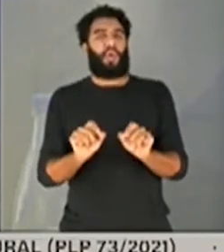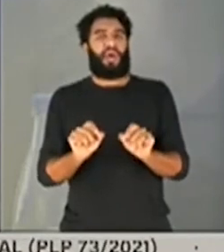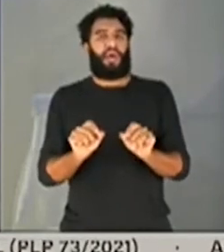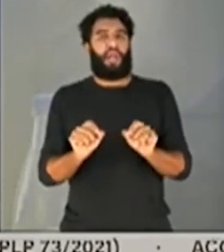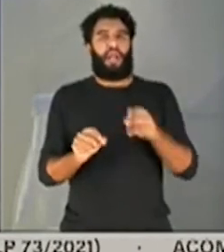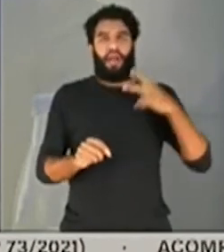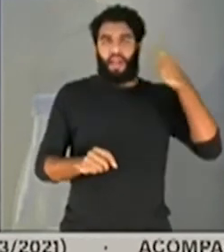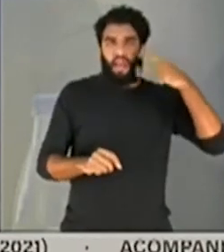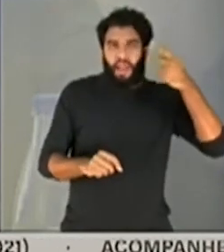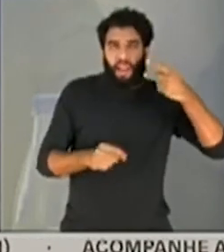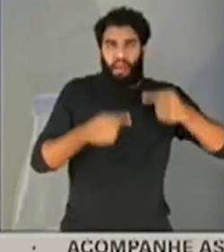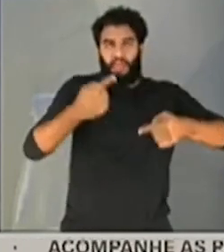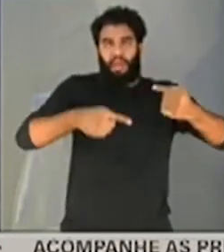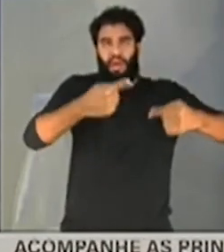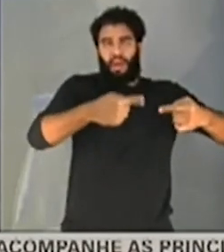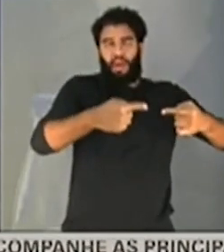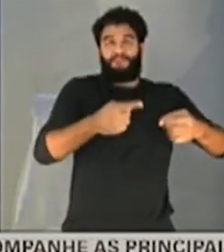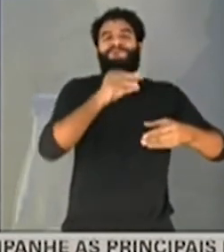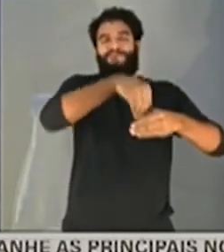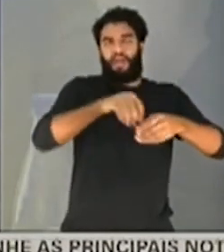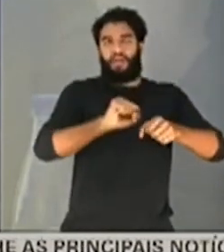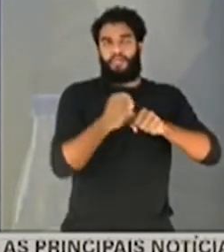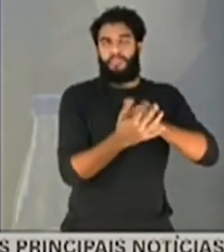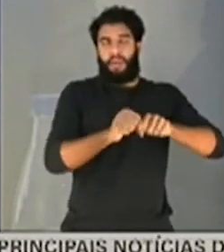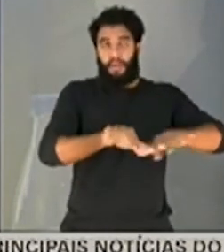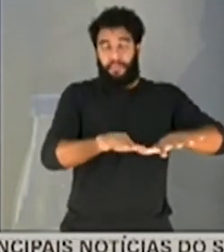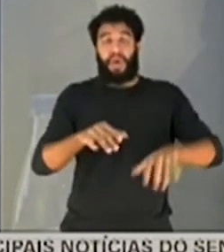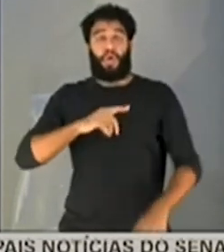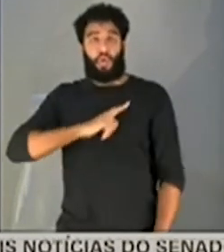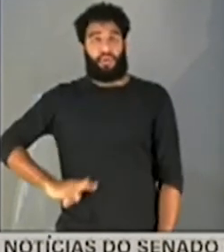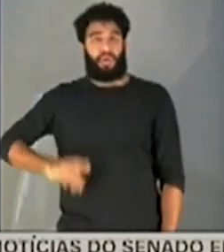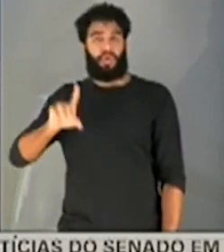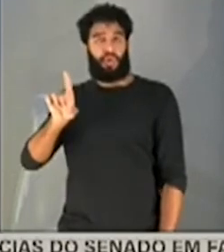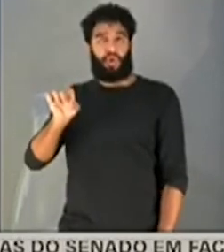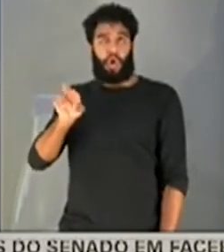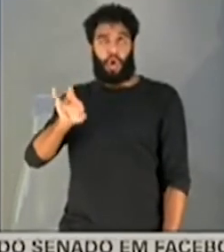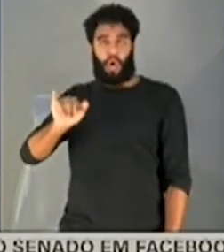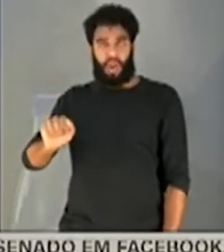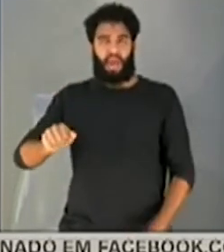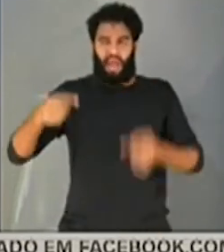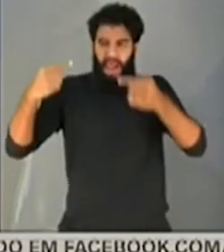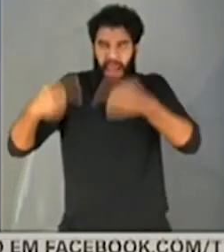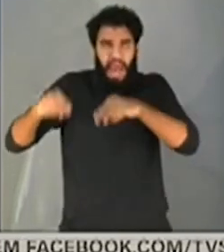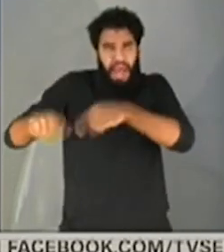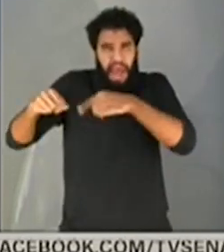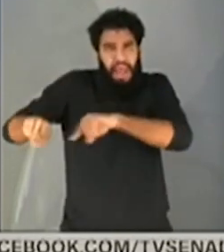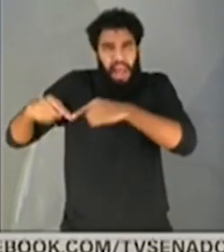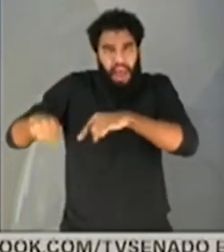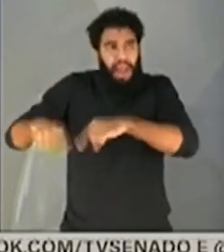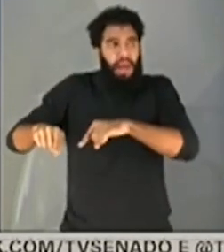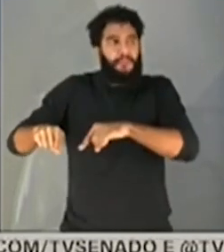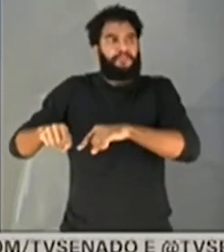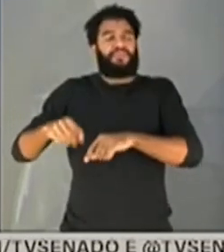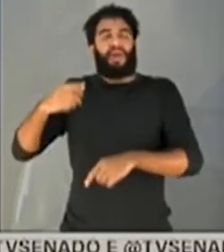politização da pandemia. O governador Dória foi frontalmente atacado na reunião de uma